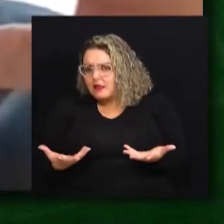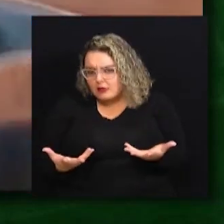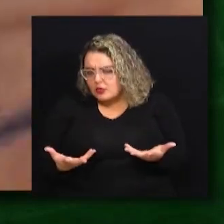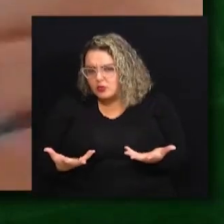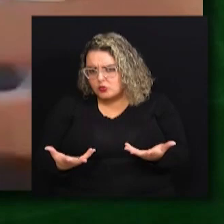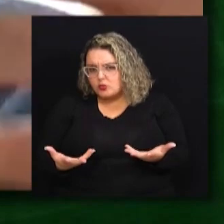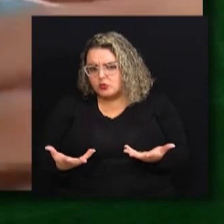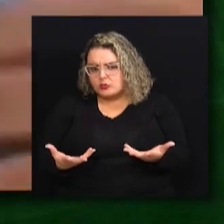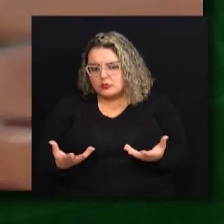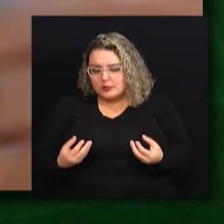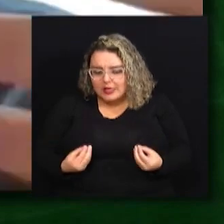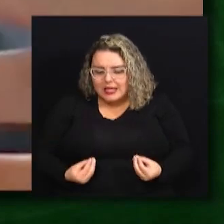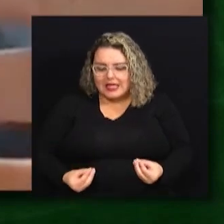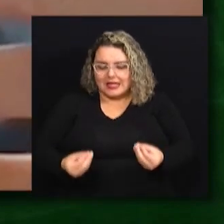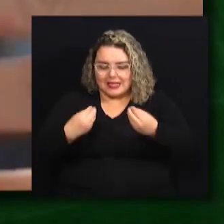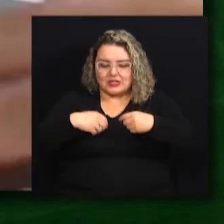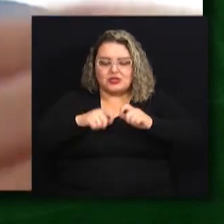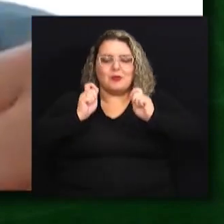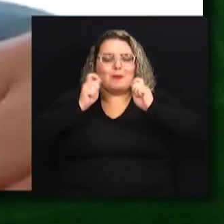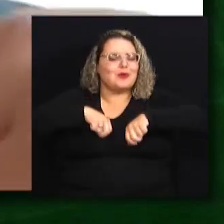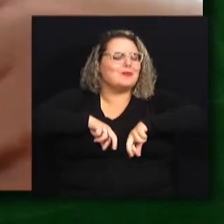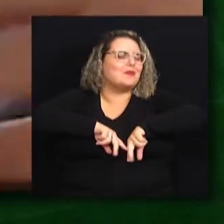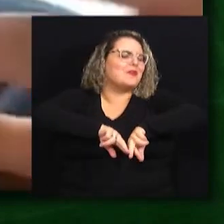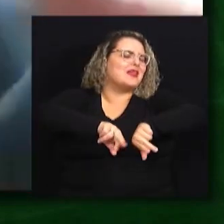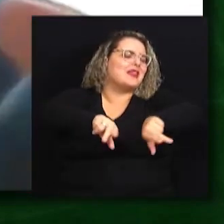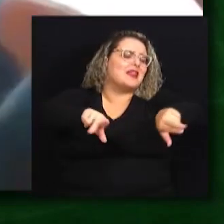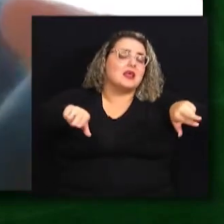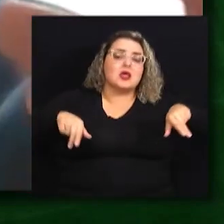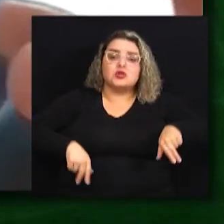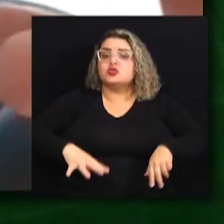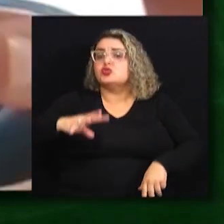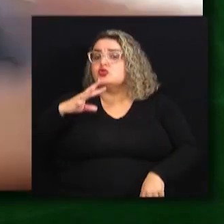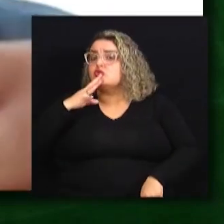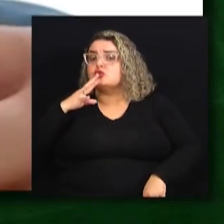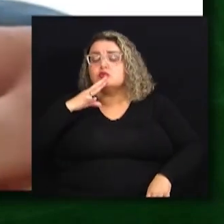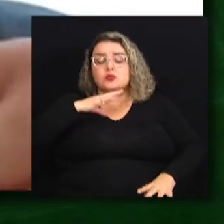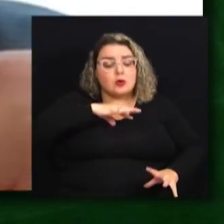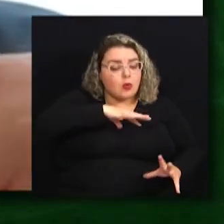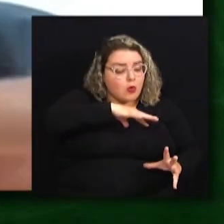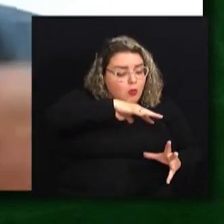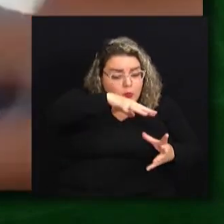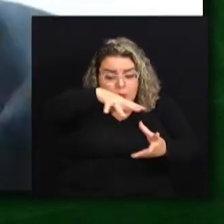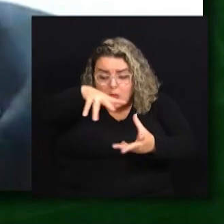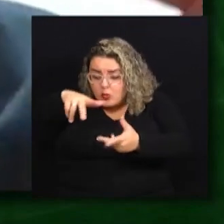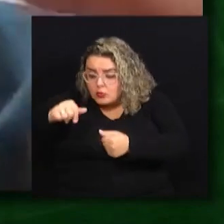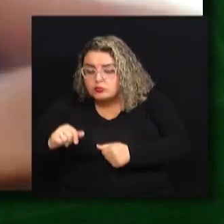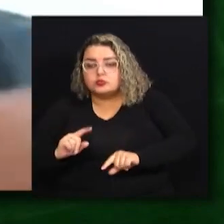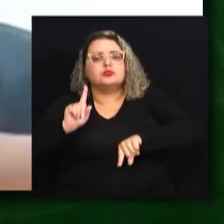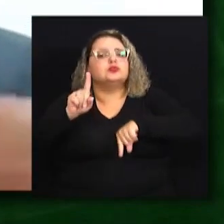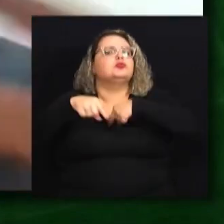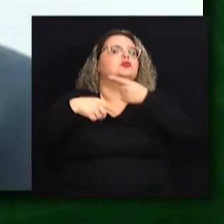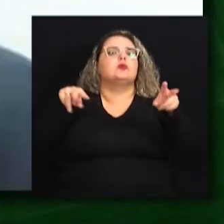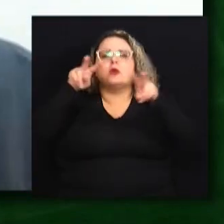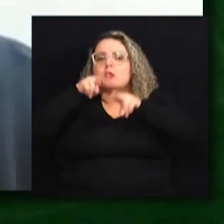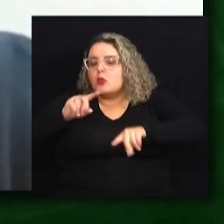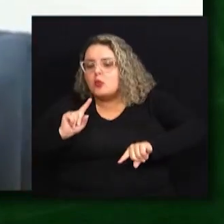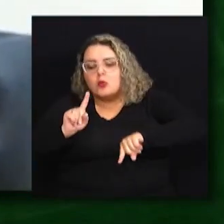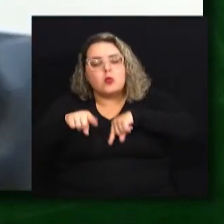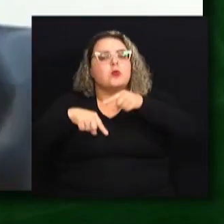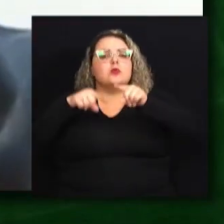José continuou na partida. Fez a virada 9-8 e depois conseguiu fechar a partida